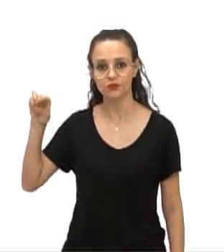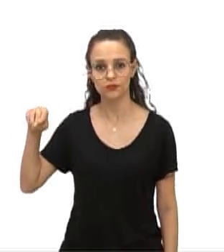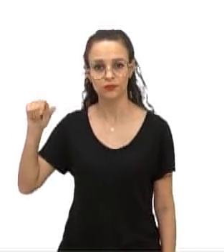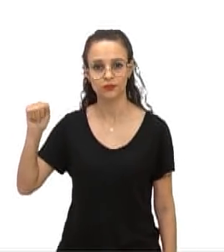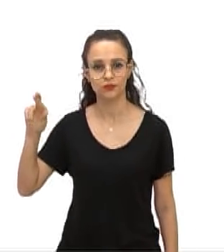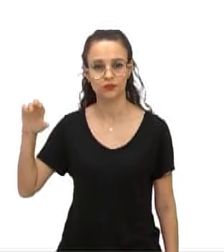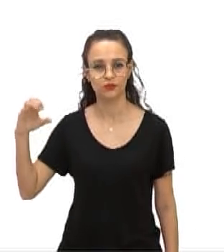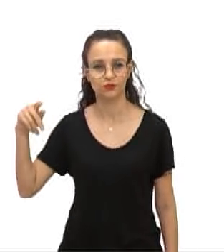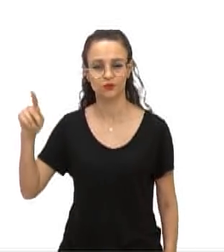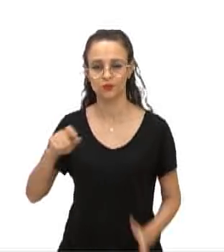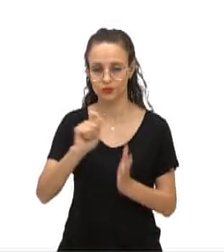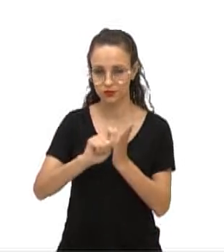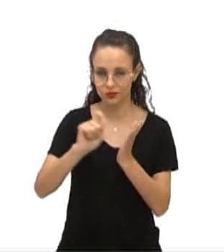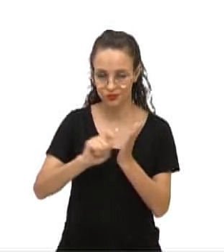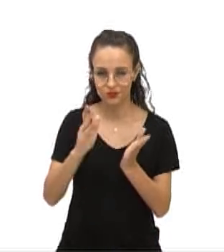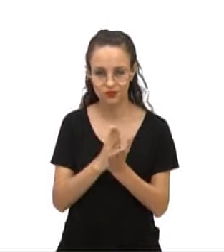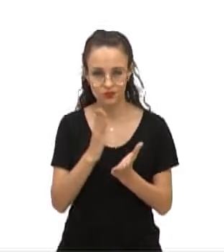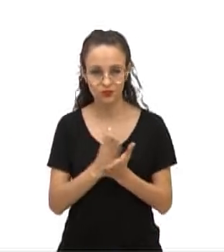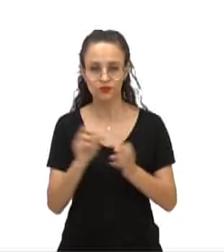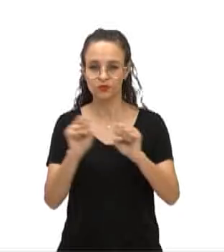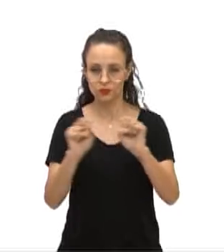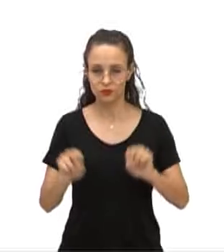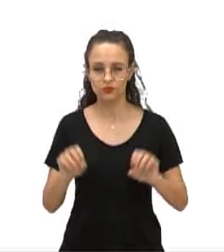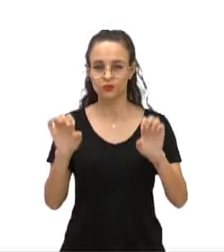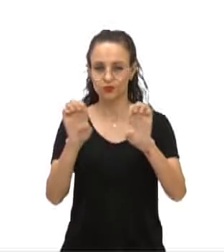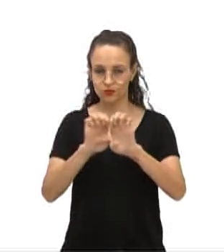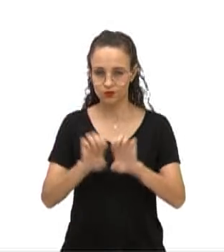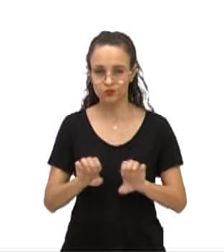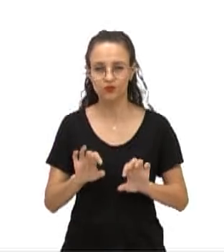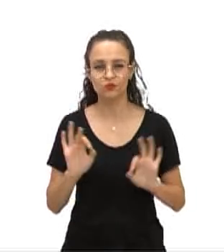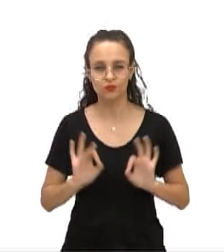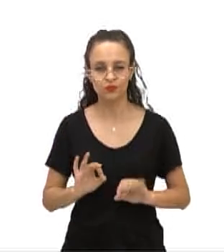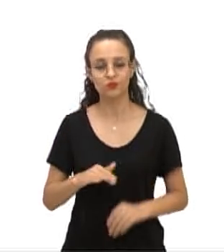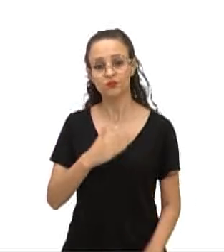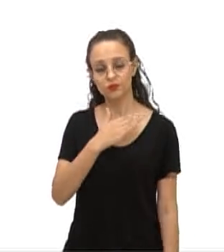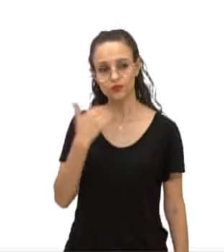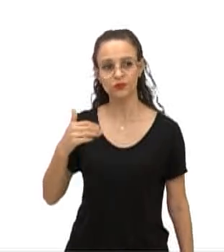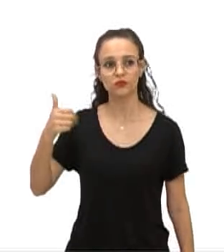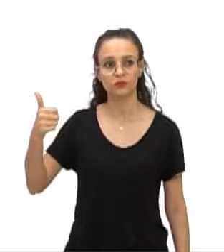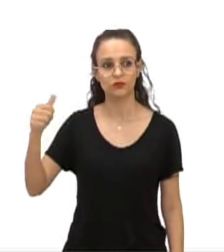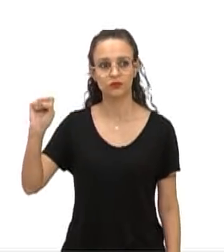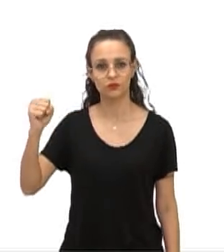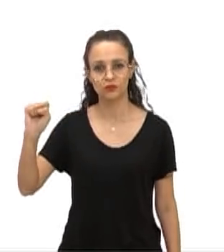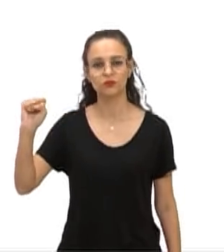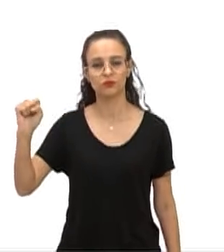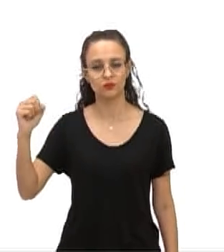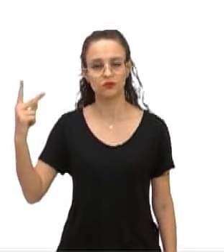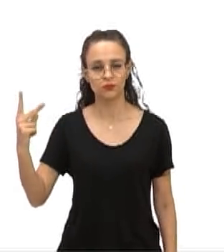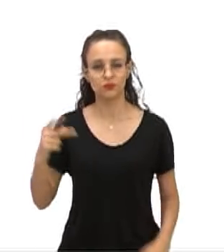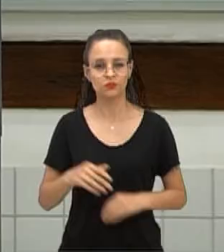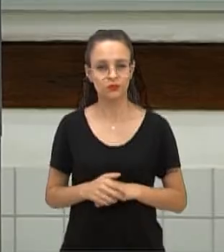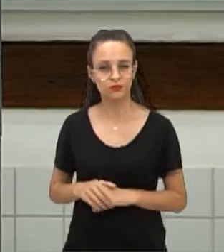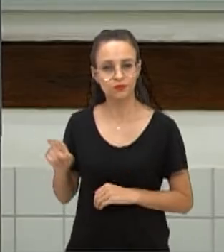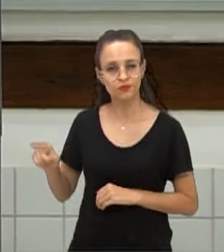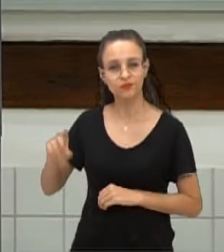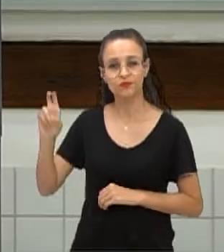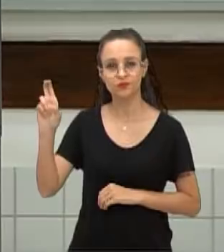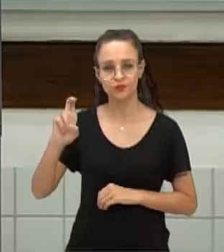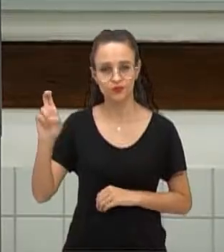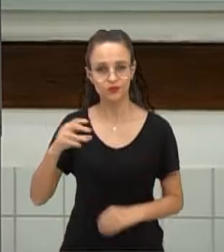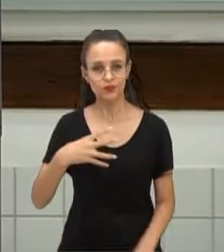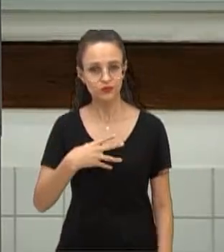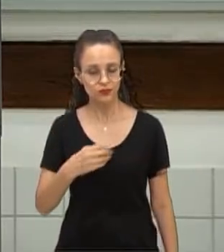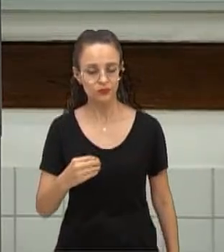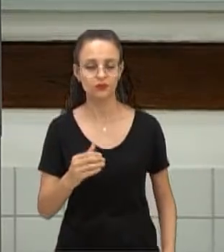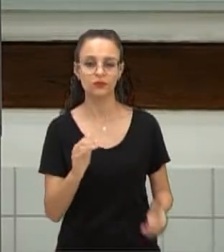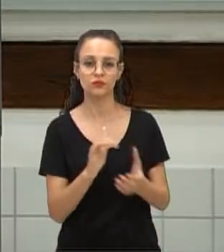seu livro, sistematizou lá. E faleceu em 1882. Ele foi o 5º filho de